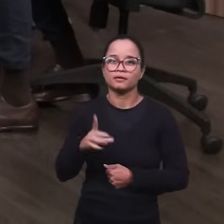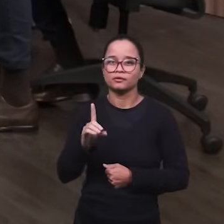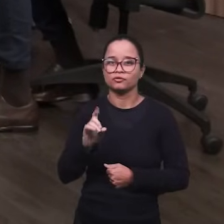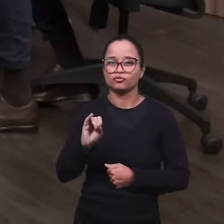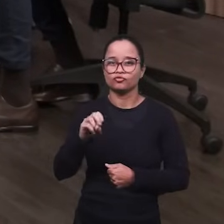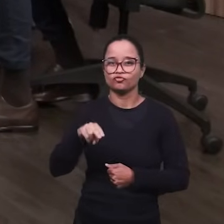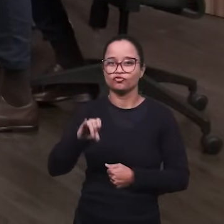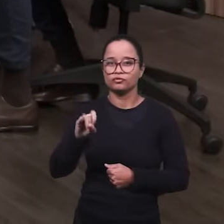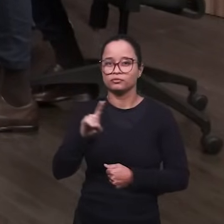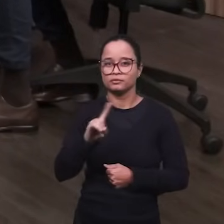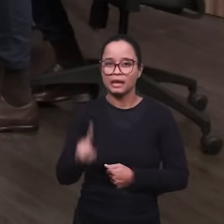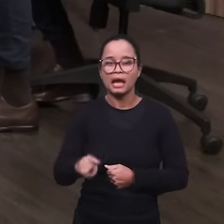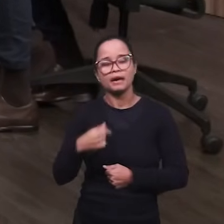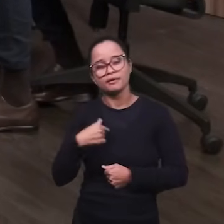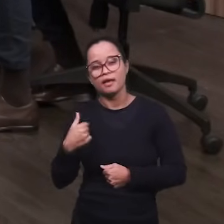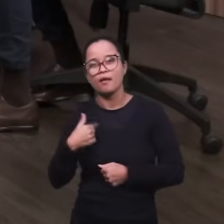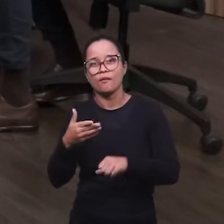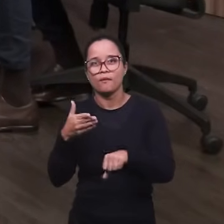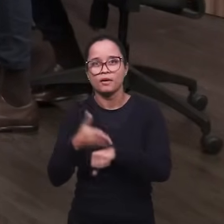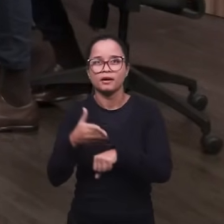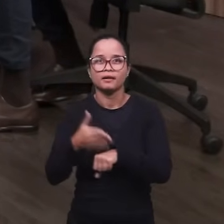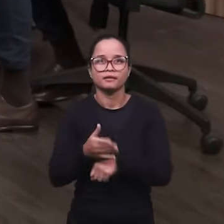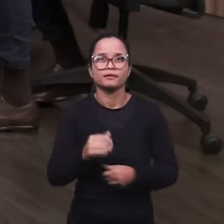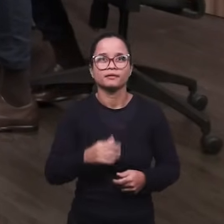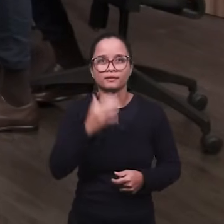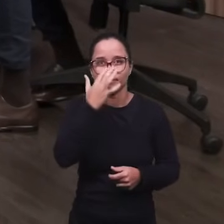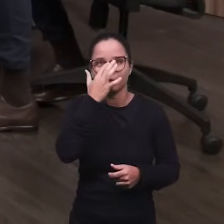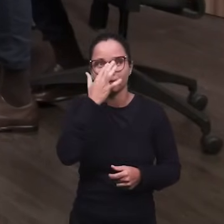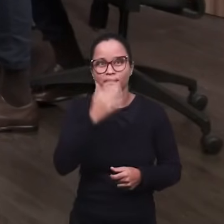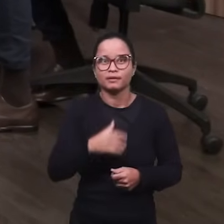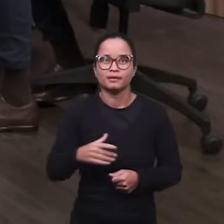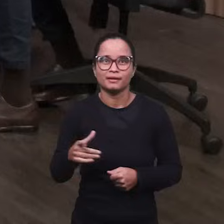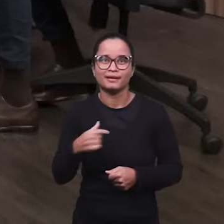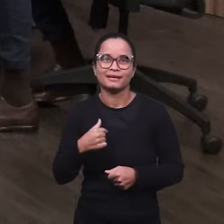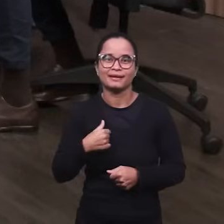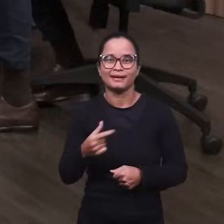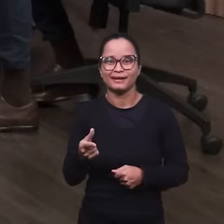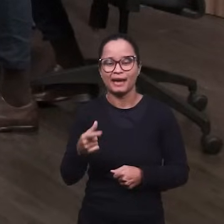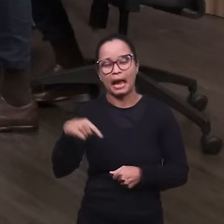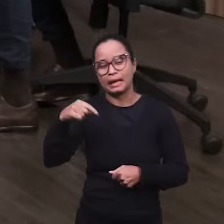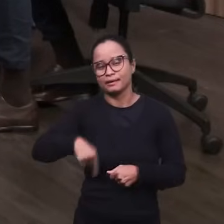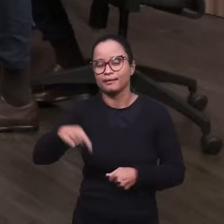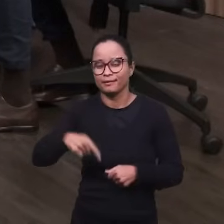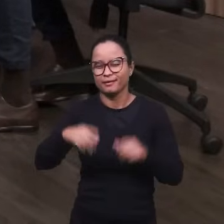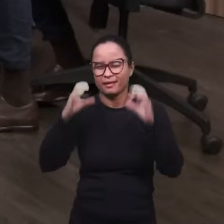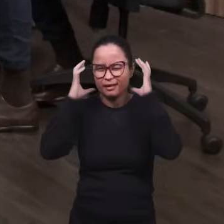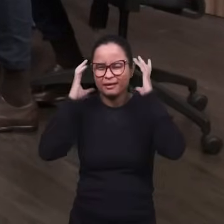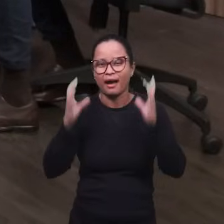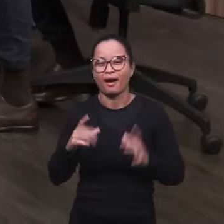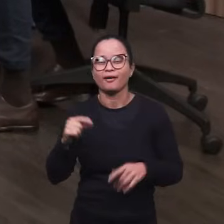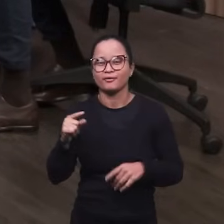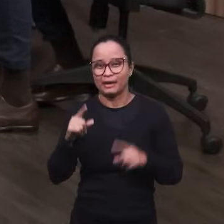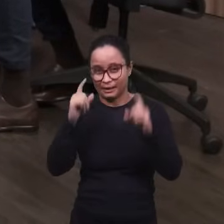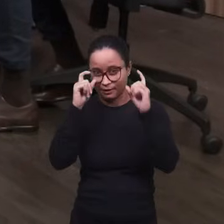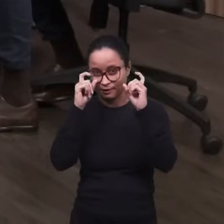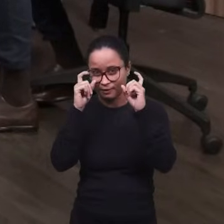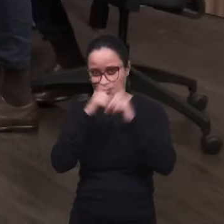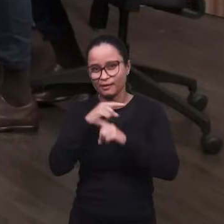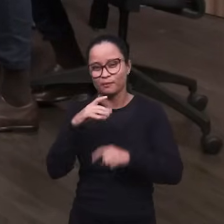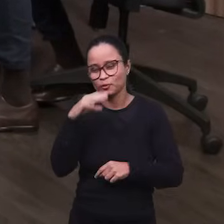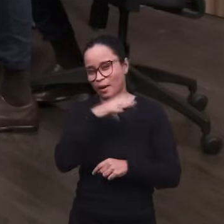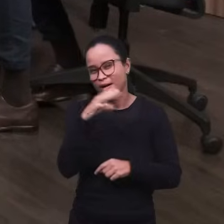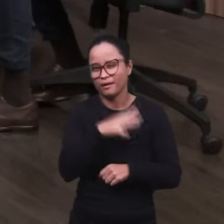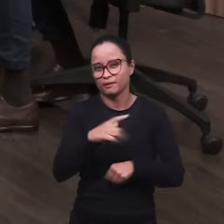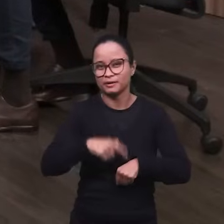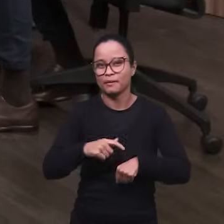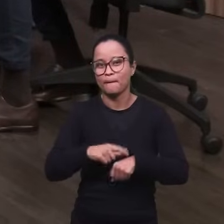igreja é o pastor Diniz, mas eu apareço lá, né? Eu tenho ido, a dinâmica aqui da rádio é muito corrida, né? Todos sabem